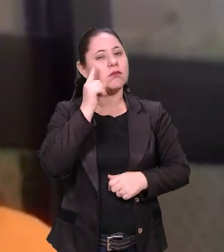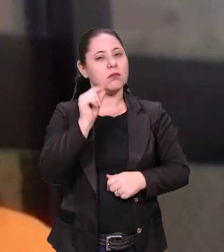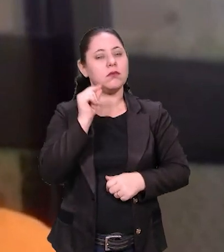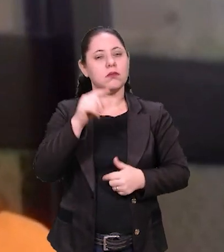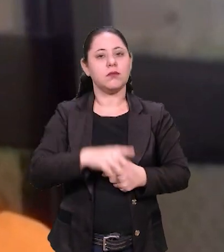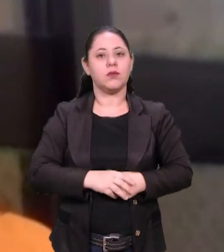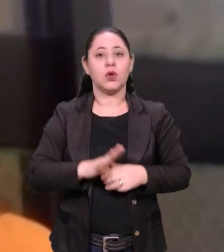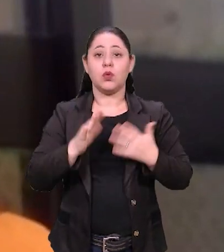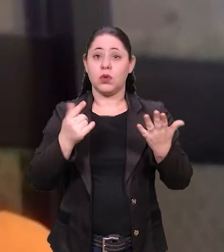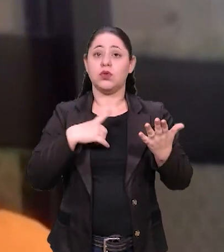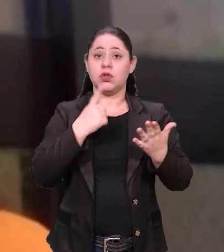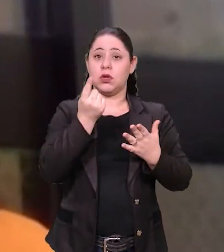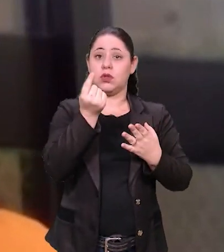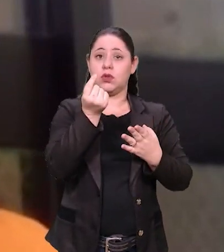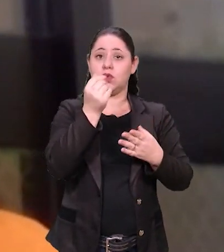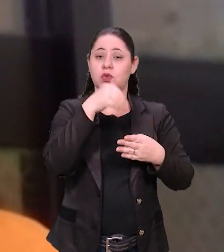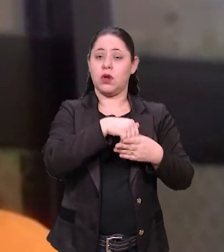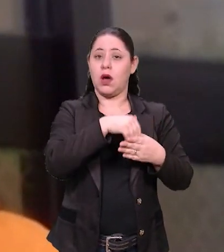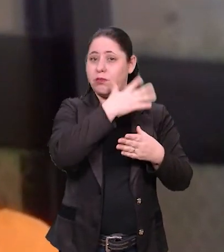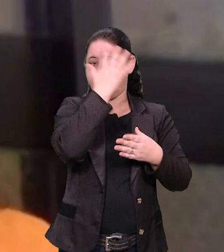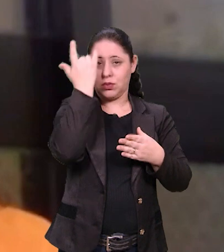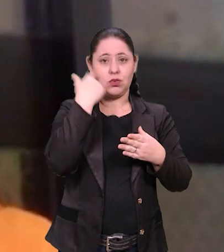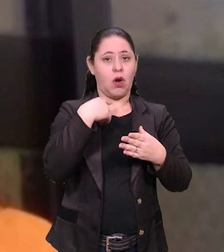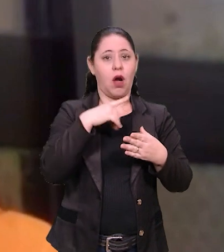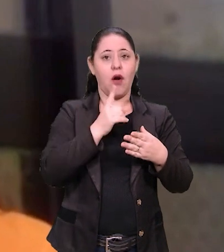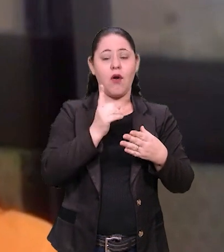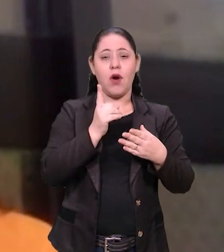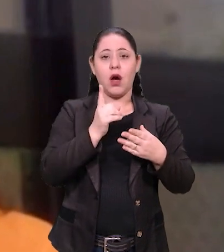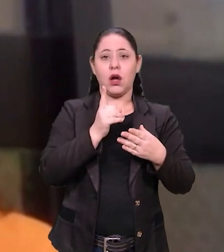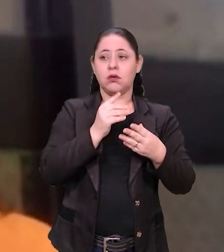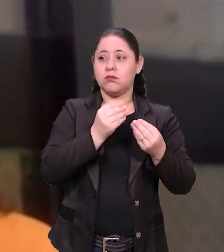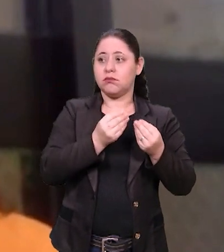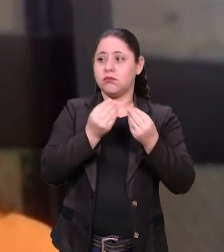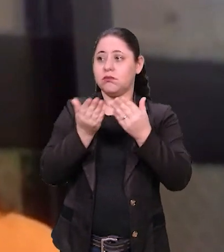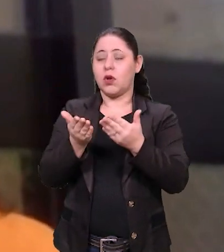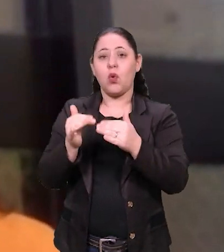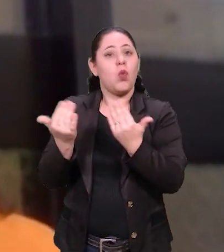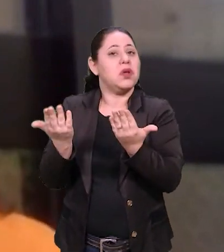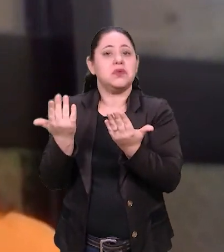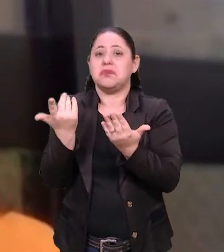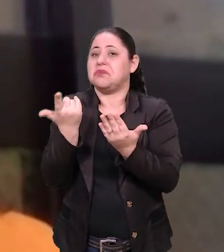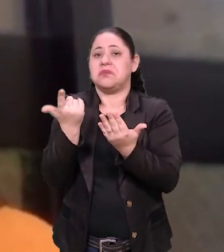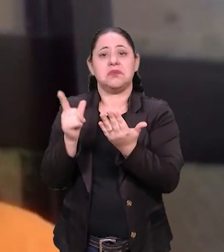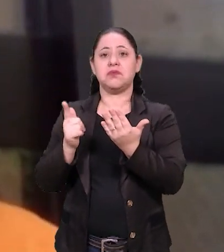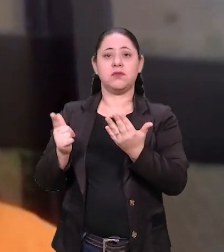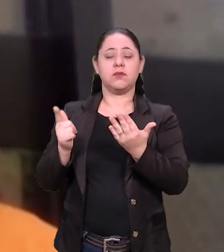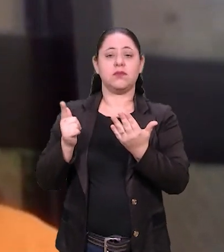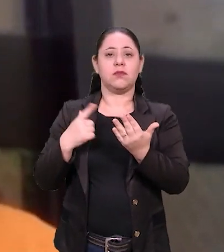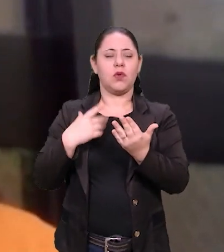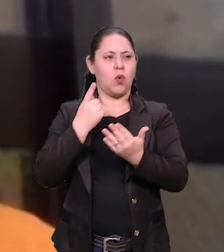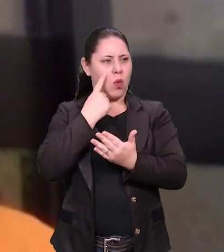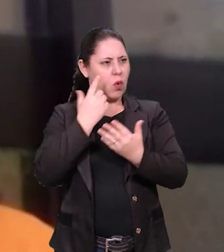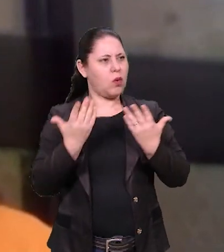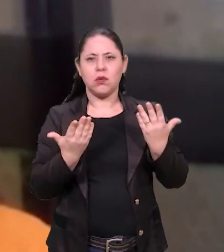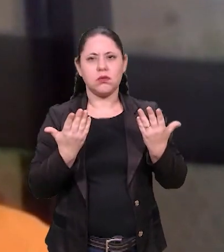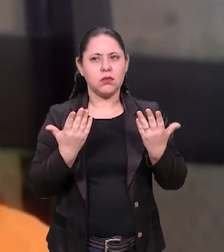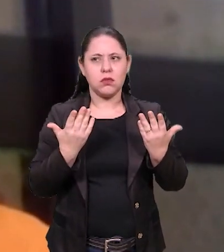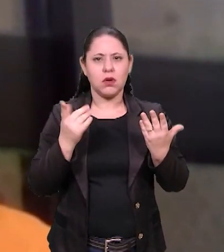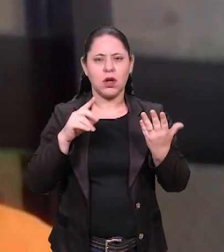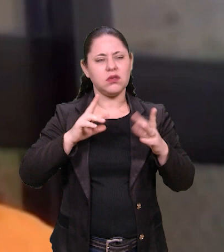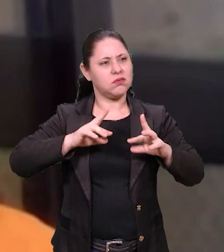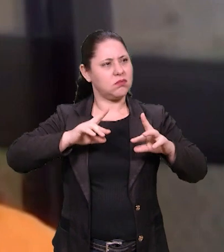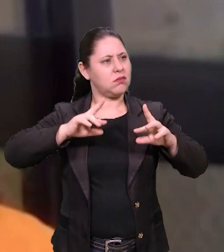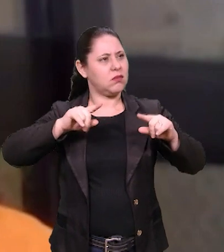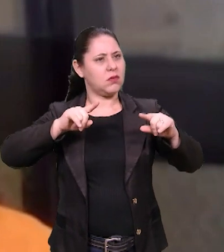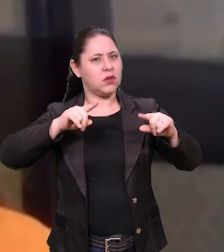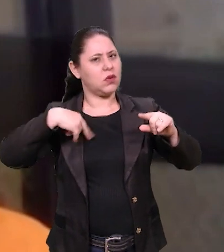chance das pessoas devolverem era maior do que quando não tinha. E eles falam, opa, peraí, isso é diferente do que a gente imaginaria, né?